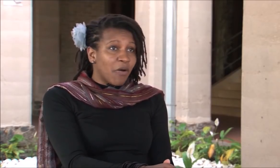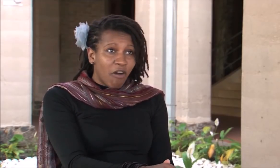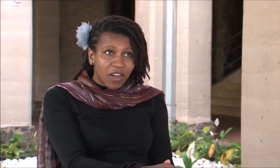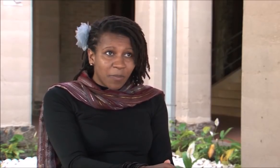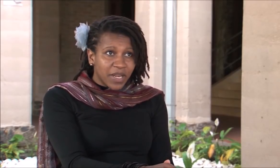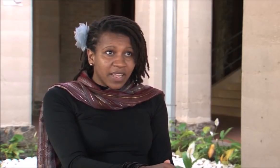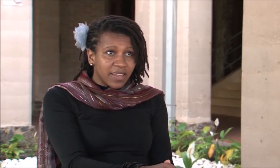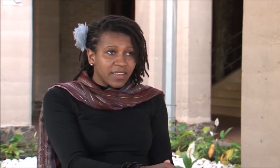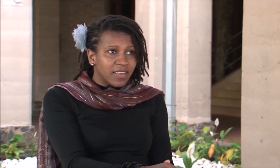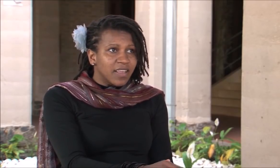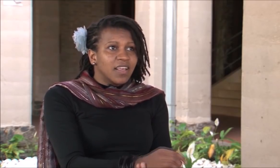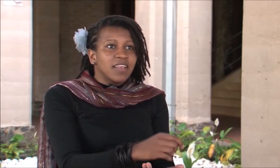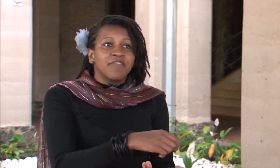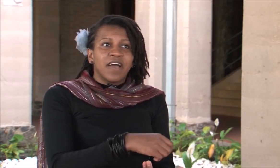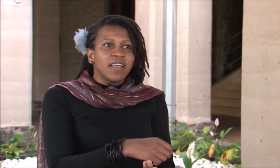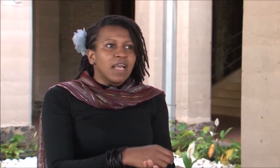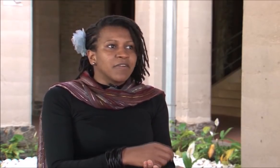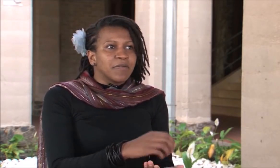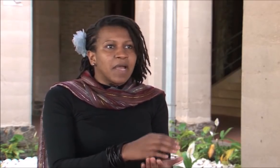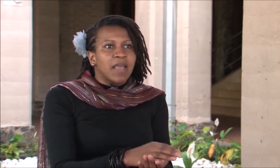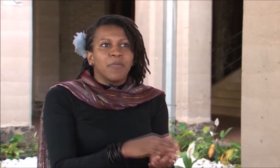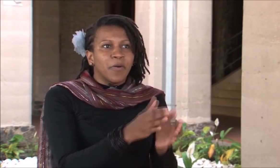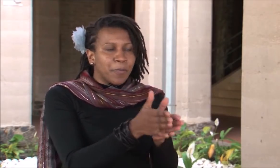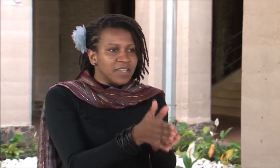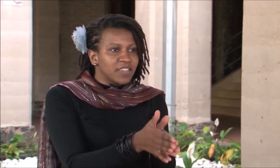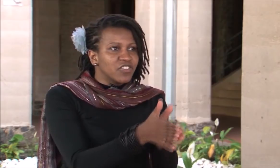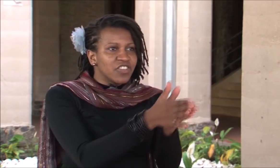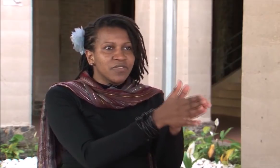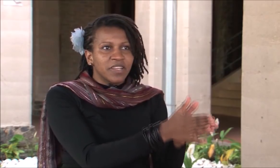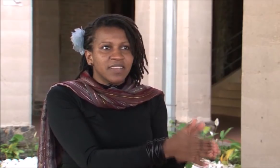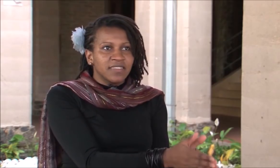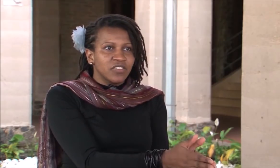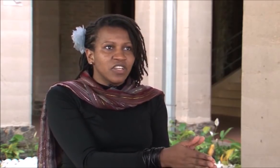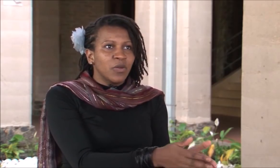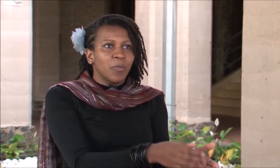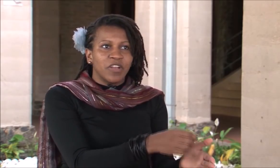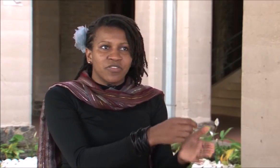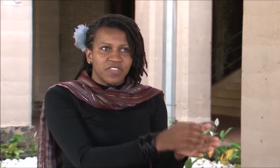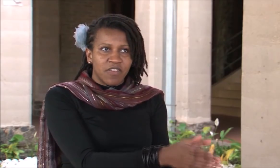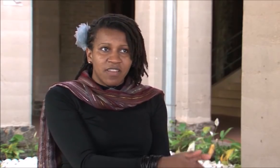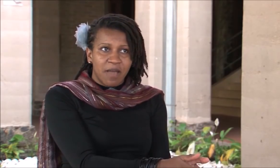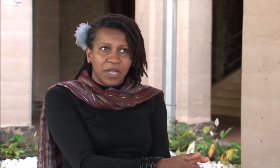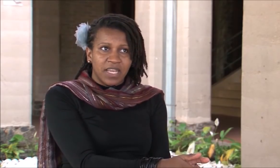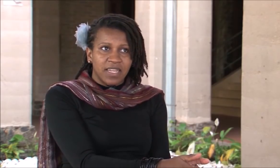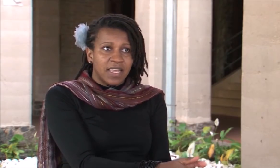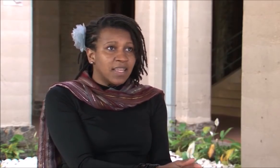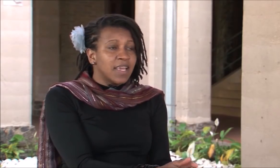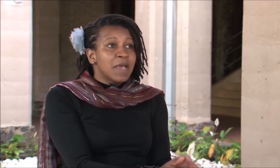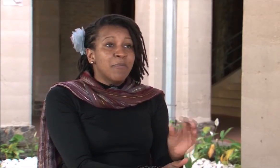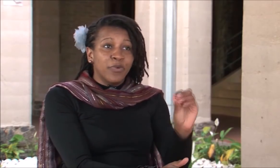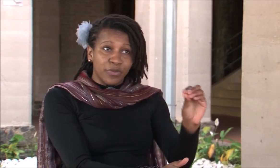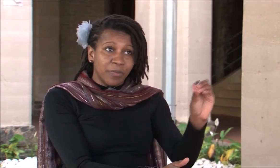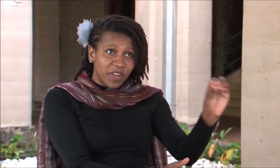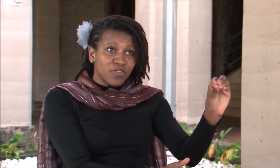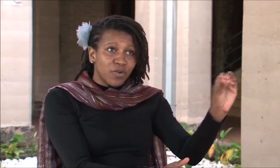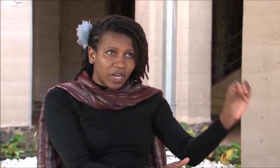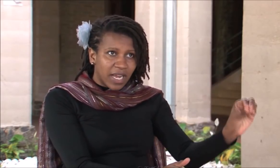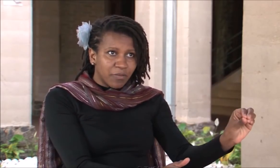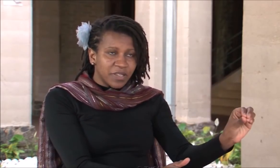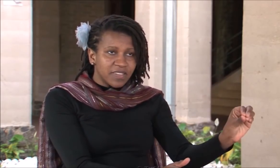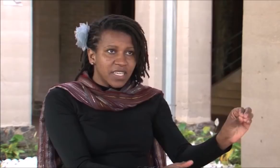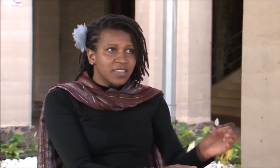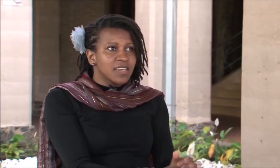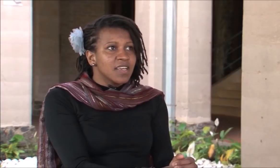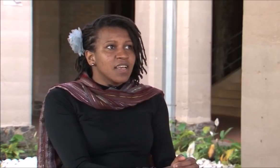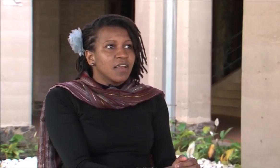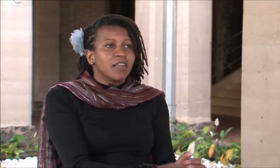o médico não olha para ele e vai. O paciente diz o que está sentindo, o médico, sem olhar para a cara dele, muito menos